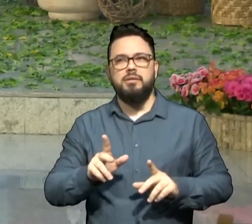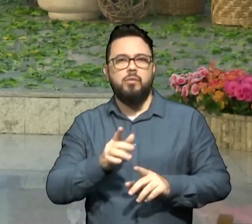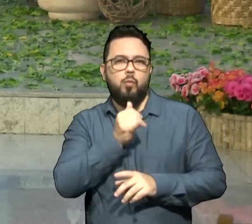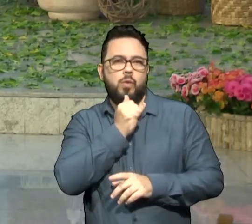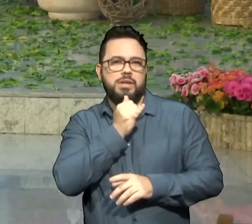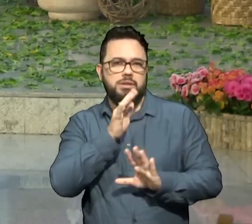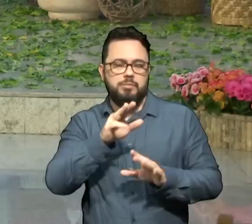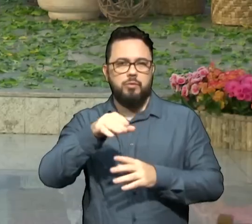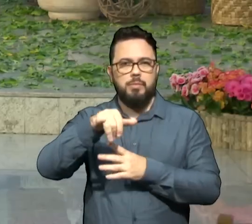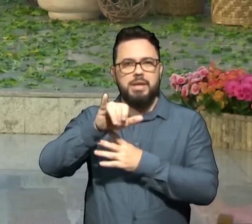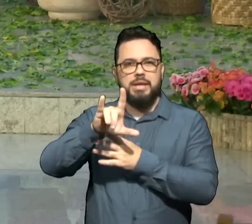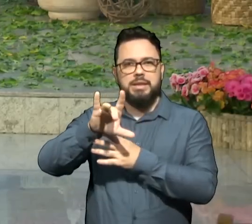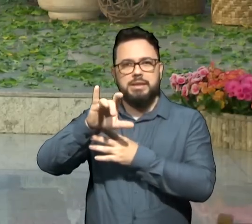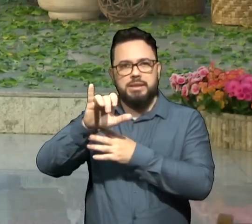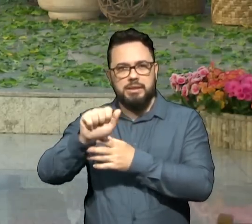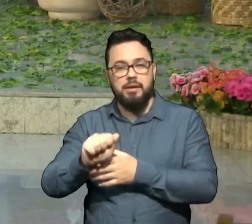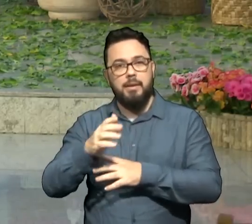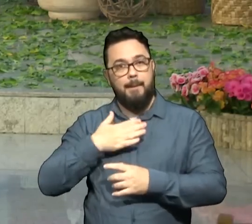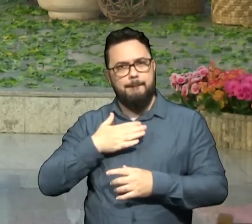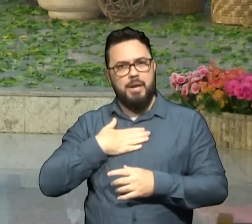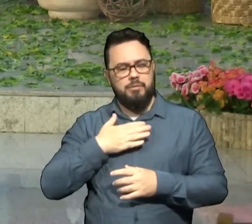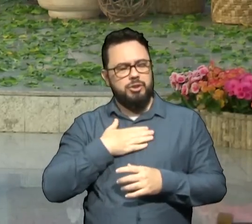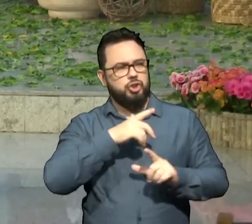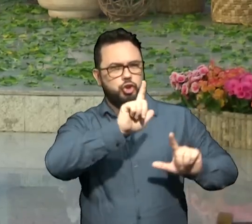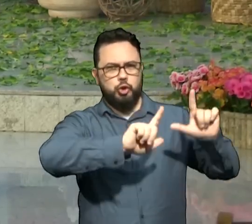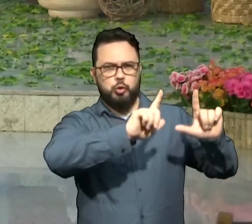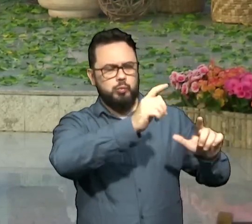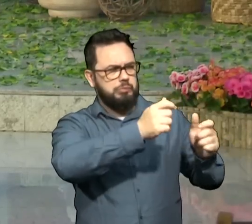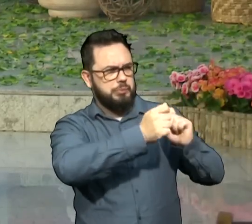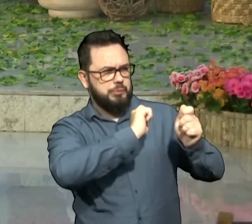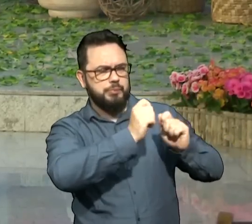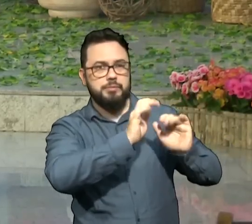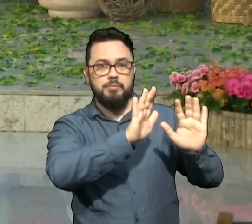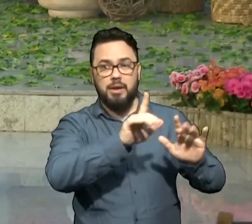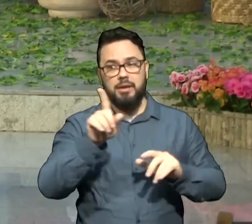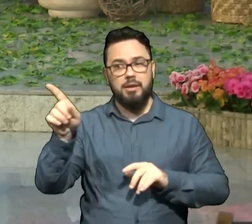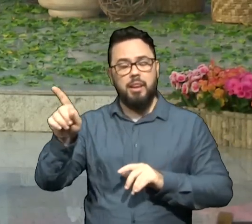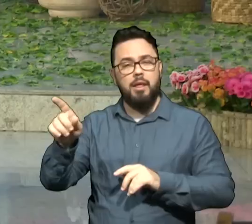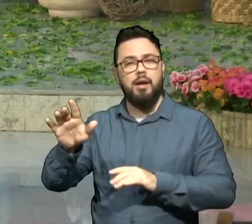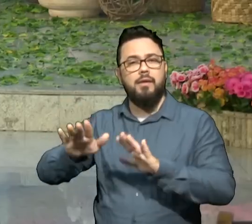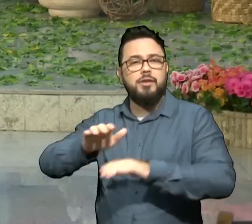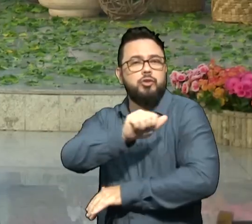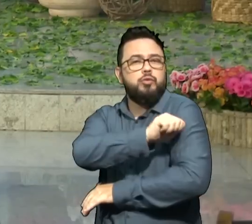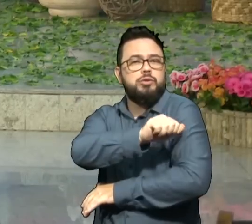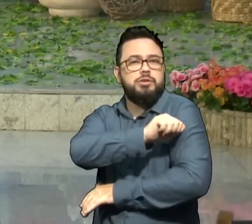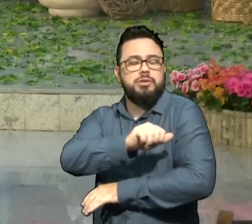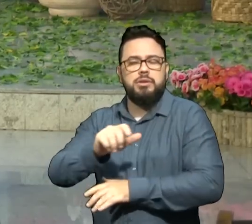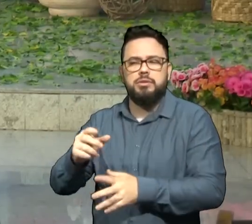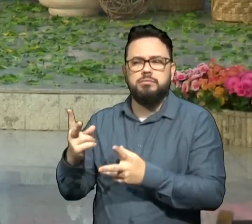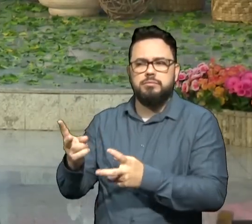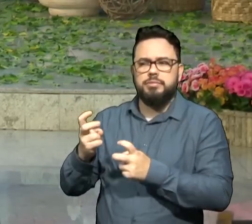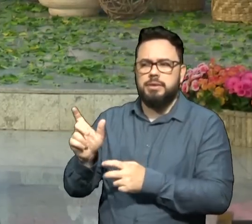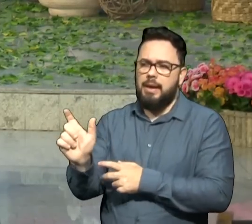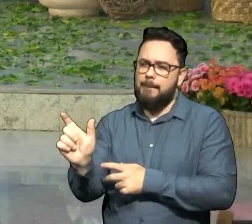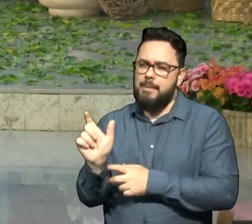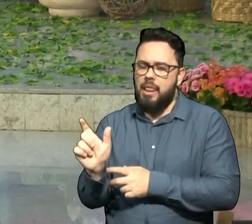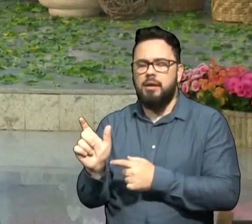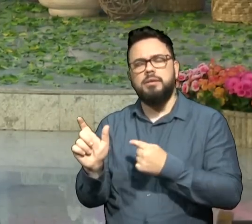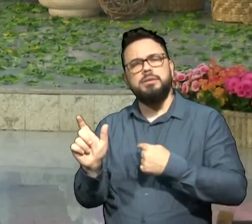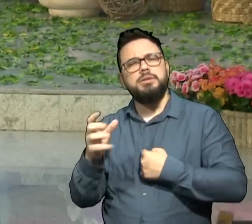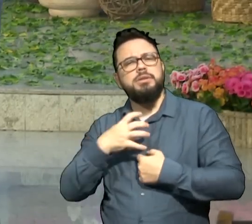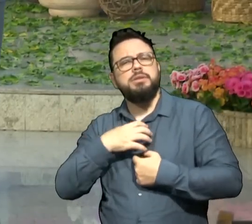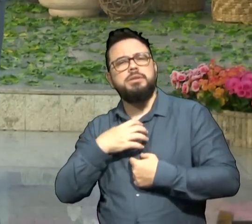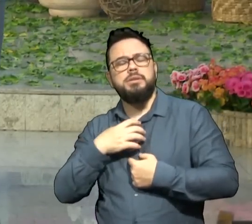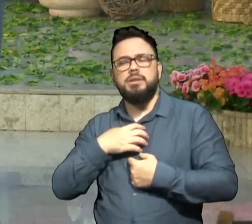para el o miliciano é aquele que está lá e estorquindo dinheiro do pai dele alguma coisa dessa natureza vocês compreendem então